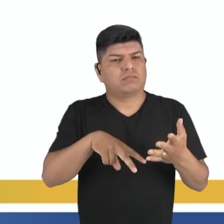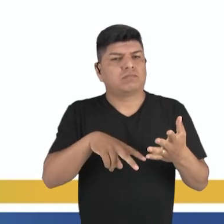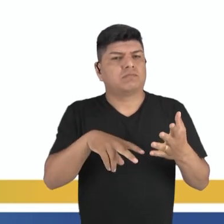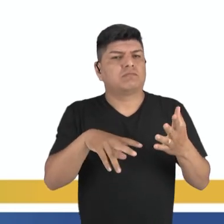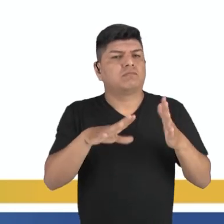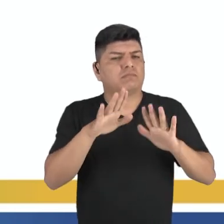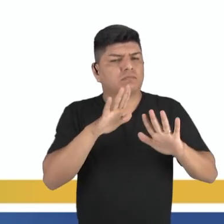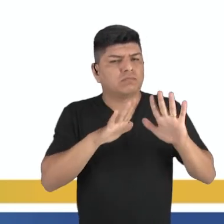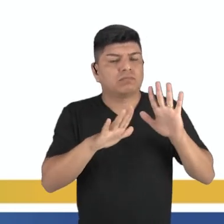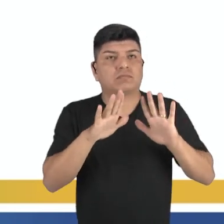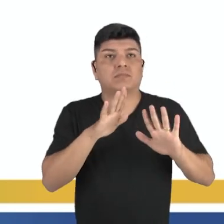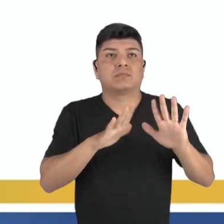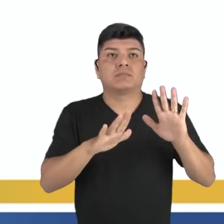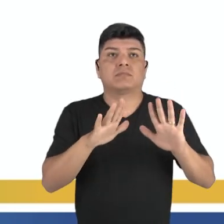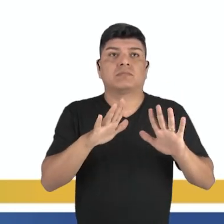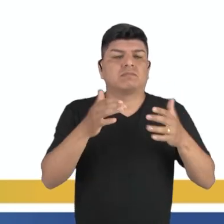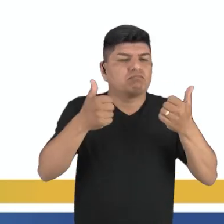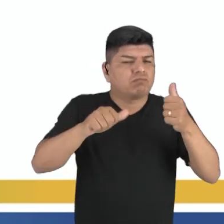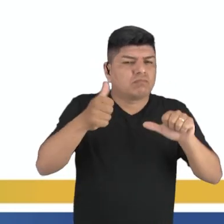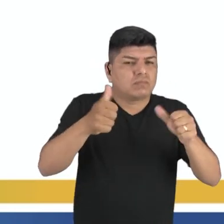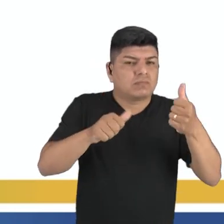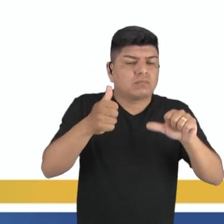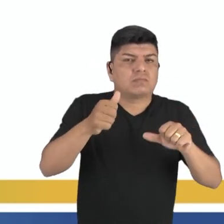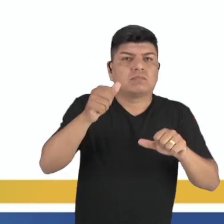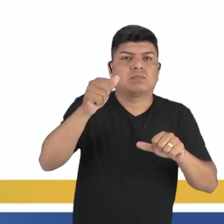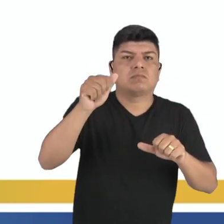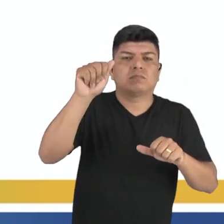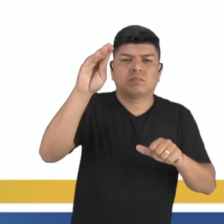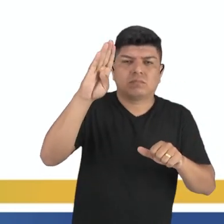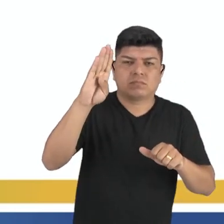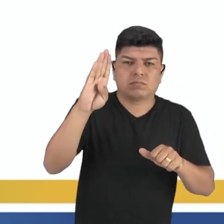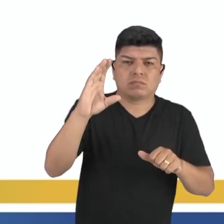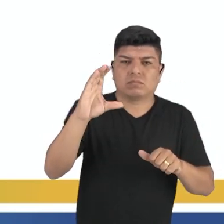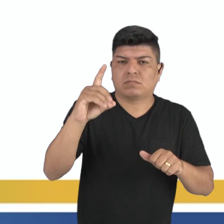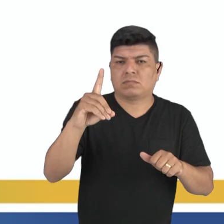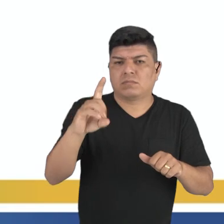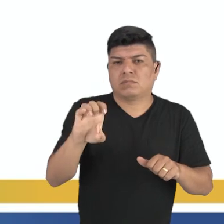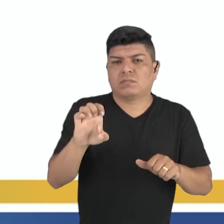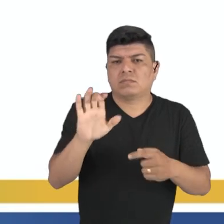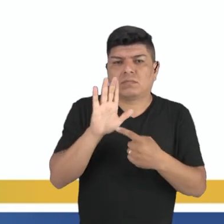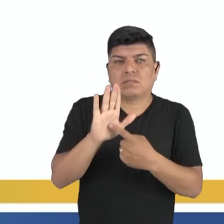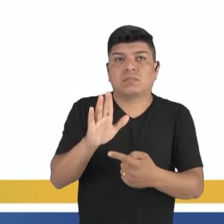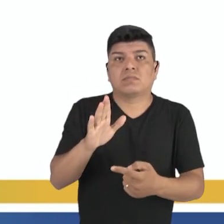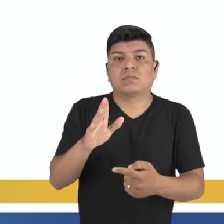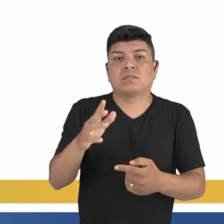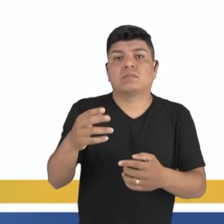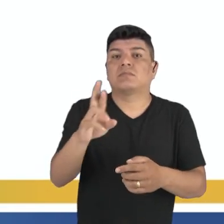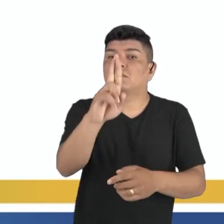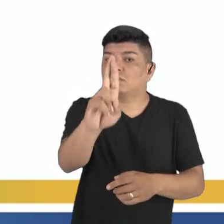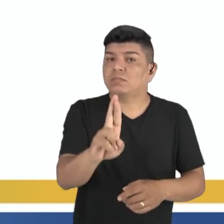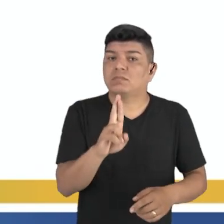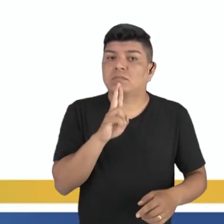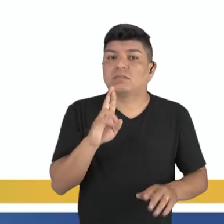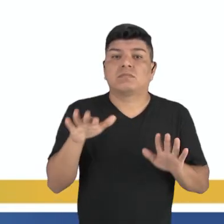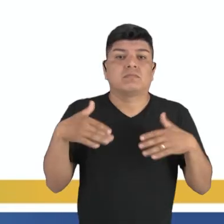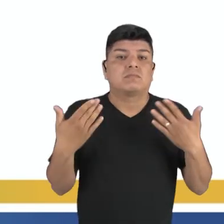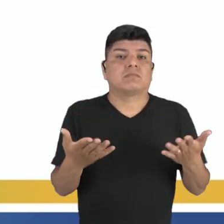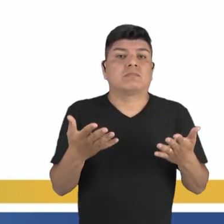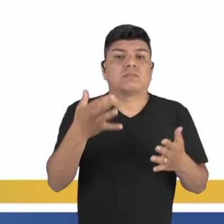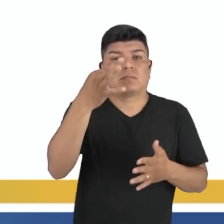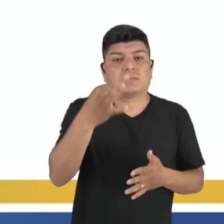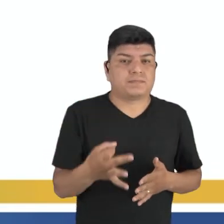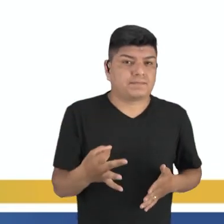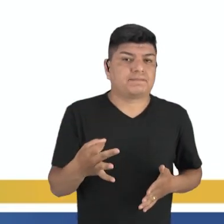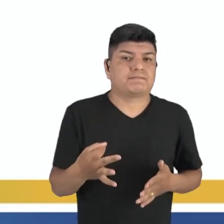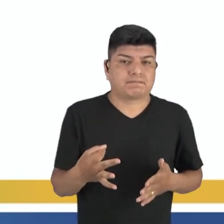cautelosamente, cuidadosamente, analise cada afirmativa dessa daí que está aparecendo para vocês e me diga qual é a resposta que você acha